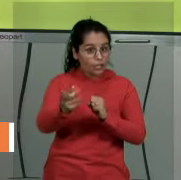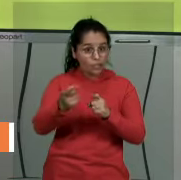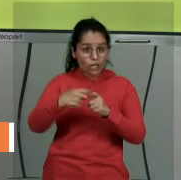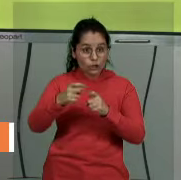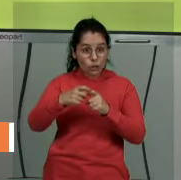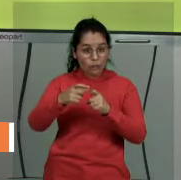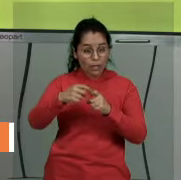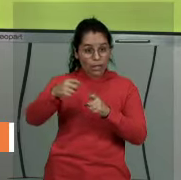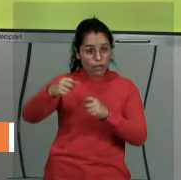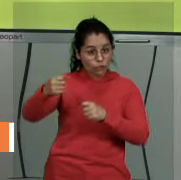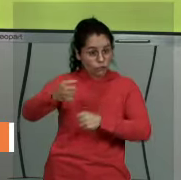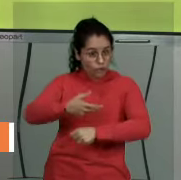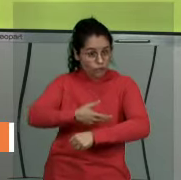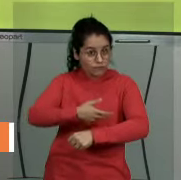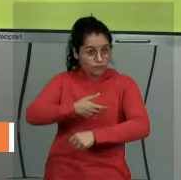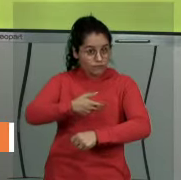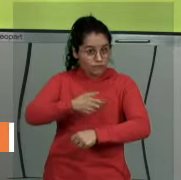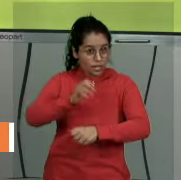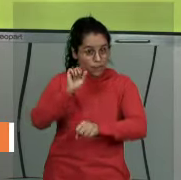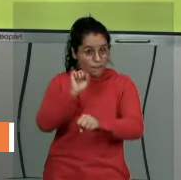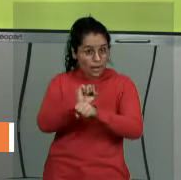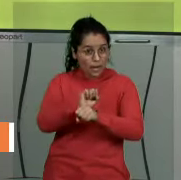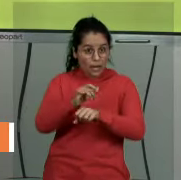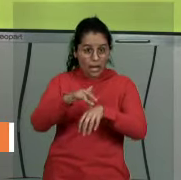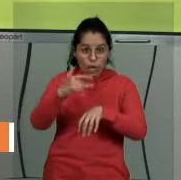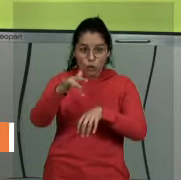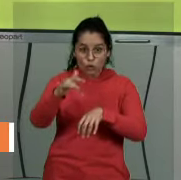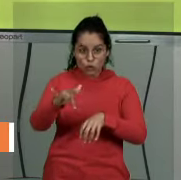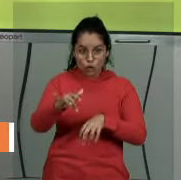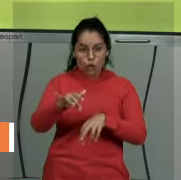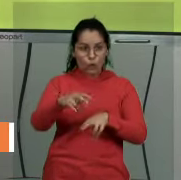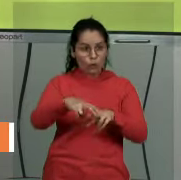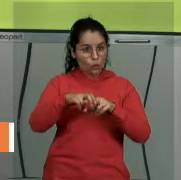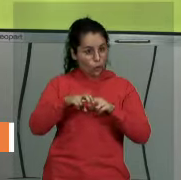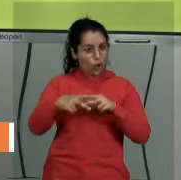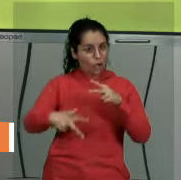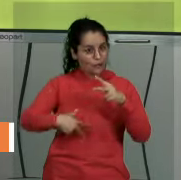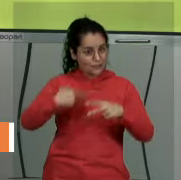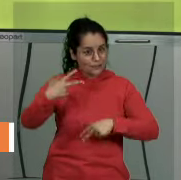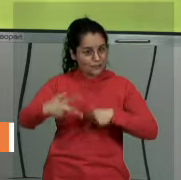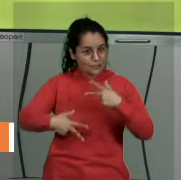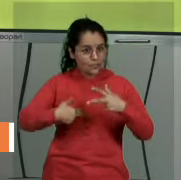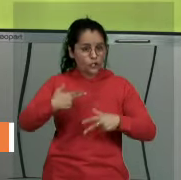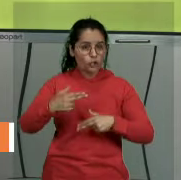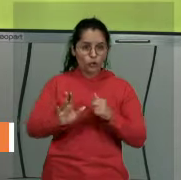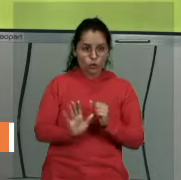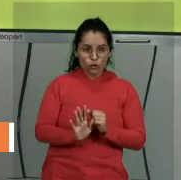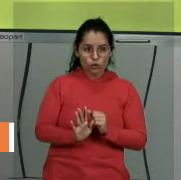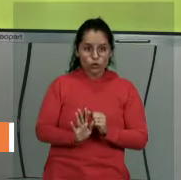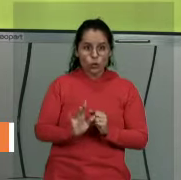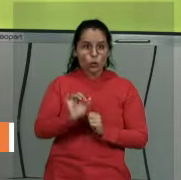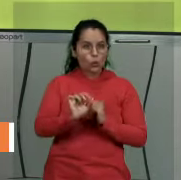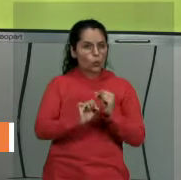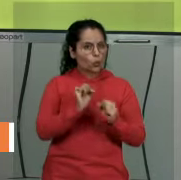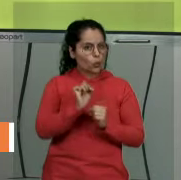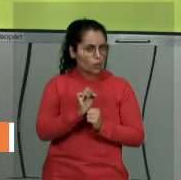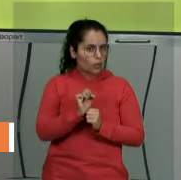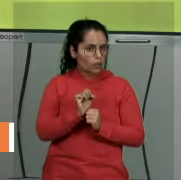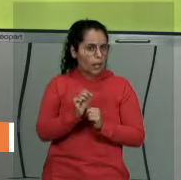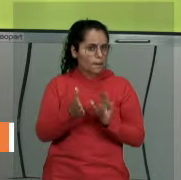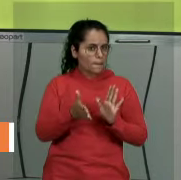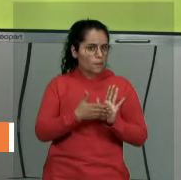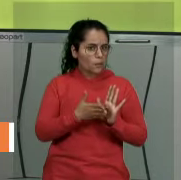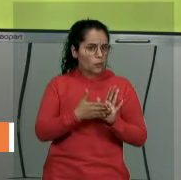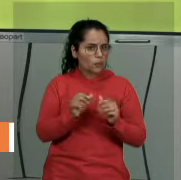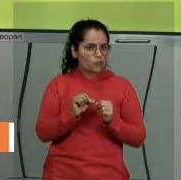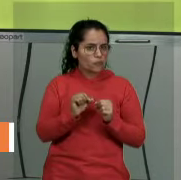que vai sedar aquela dor referente à cirurgia, aos cortes, né? Ao que ele se propôs